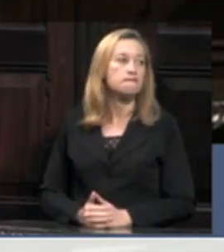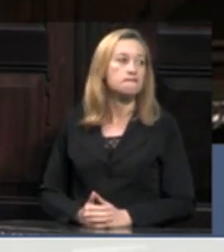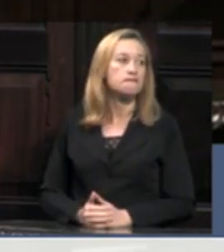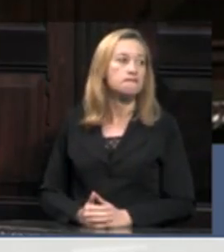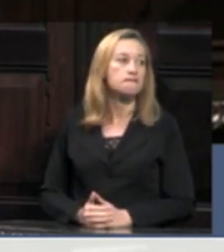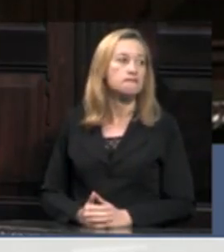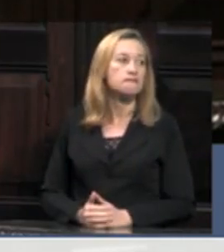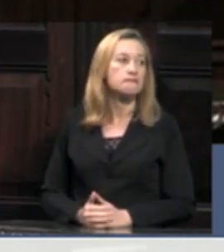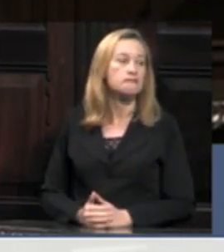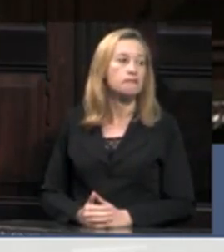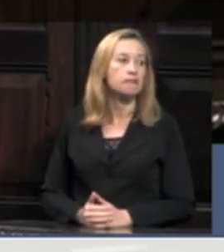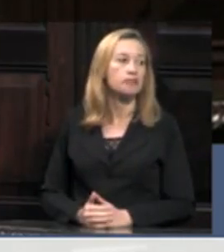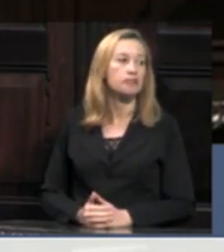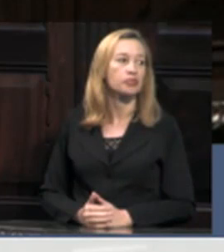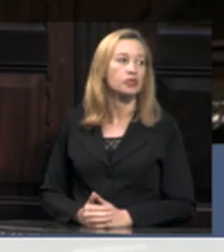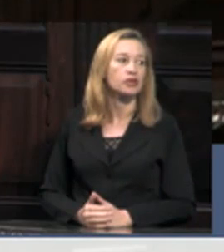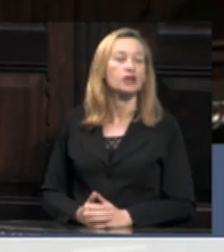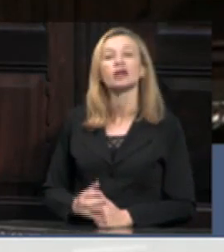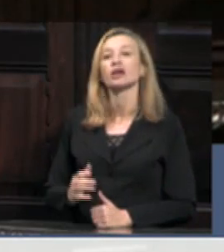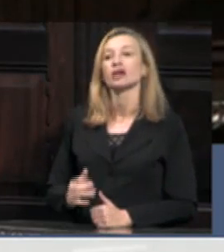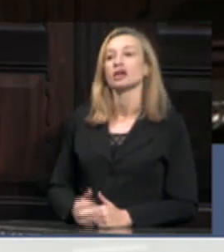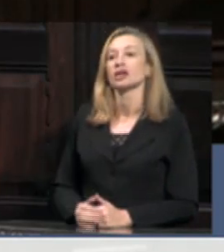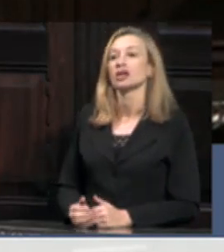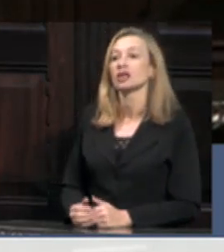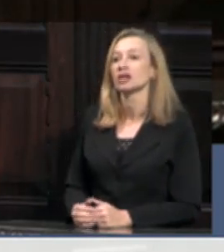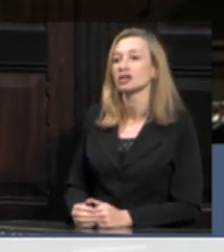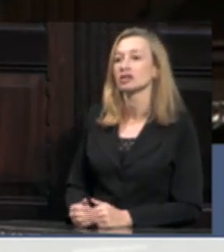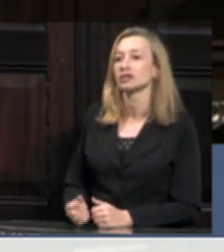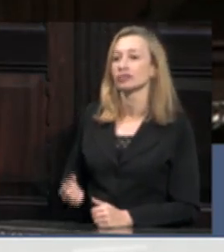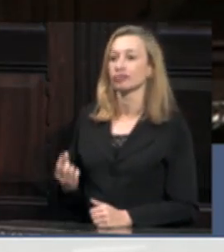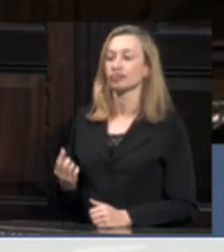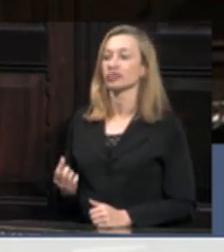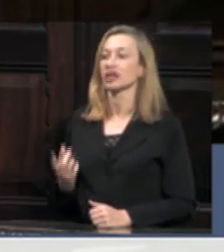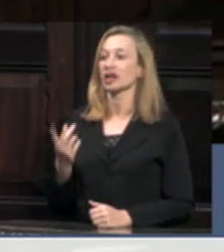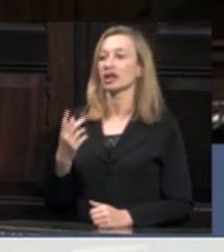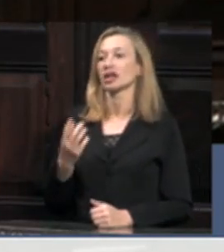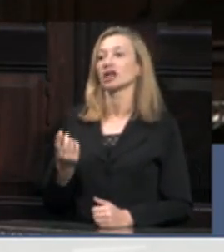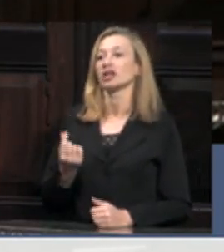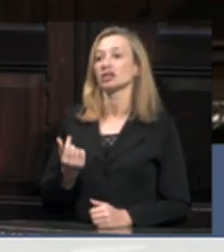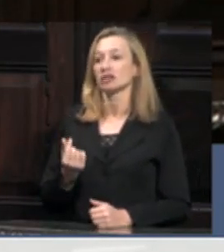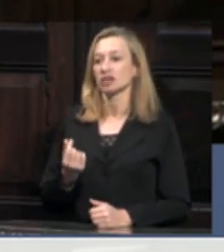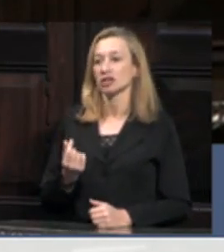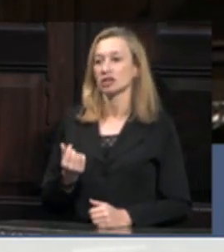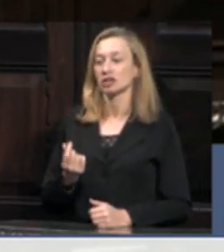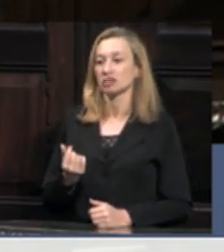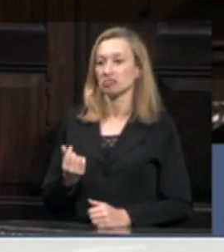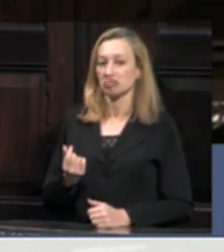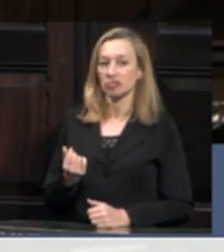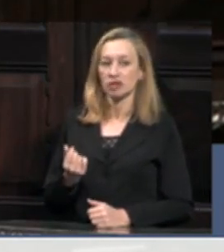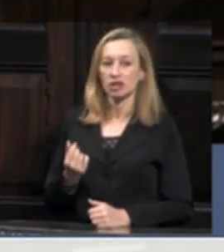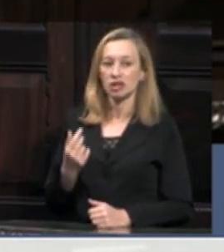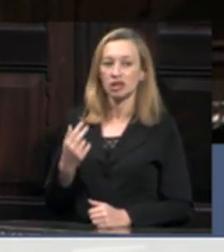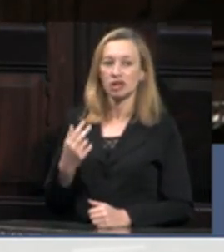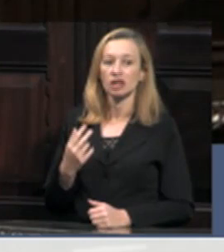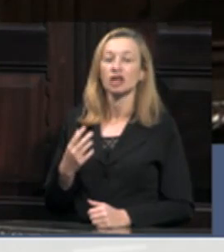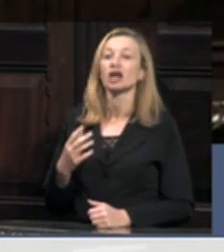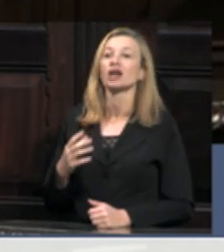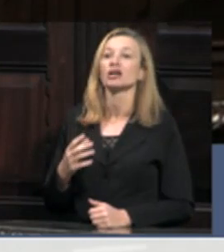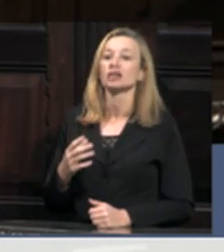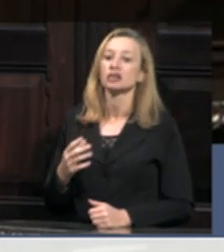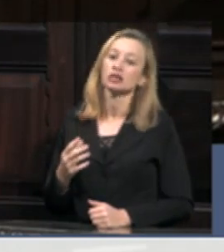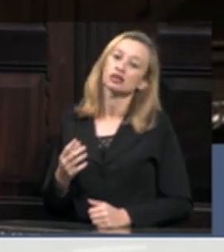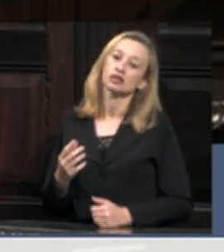do regime de calamidade financeira também por mais 1